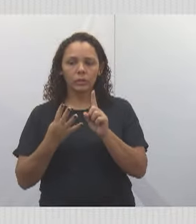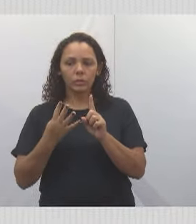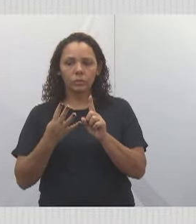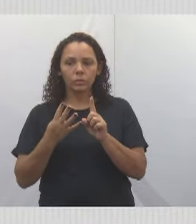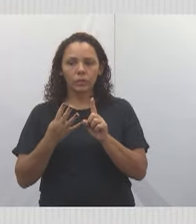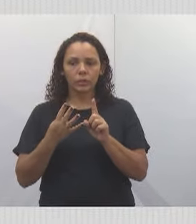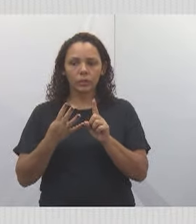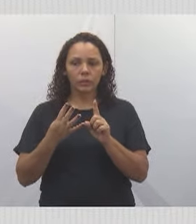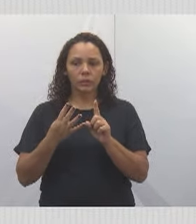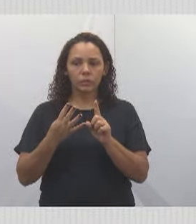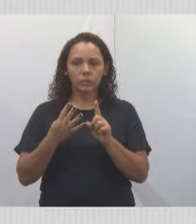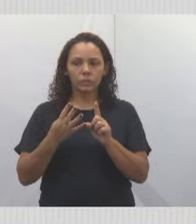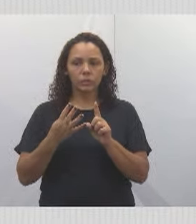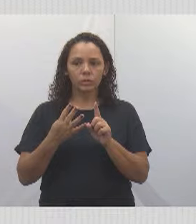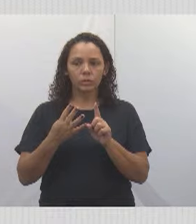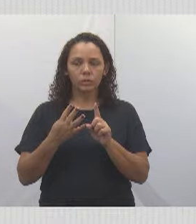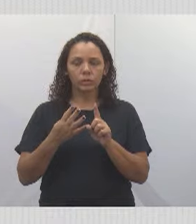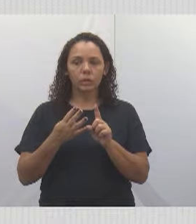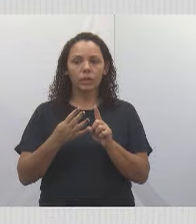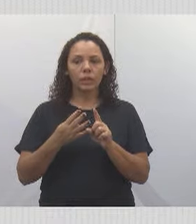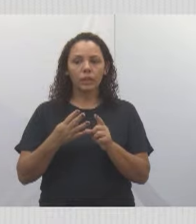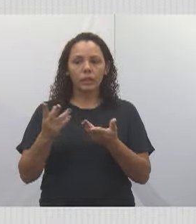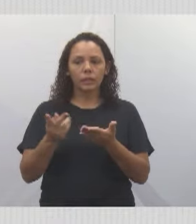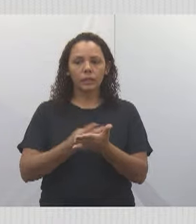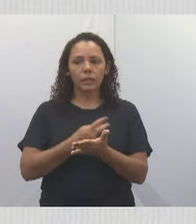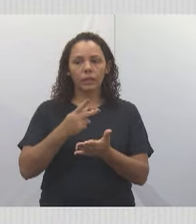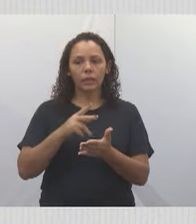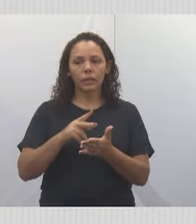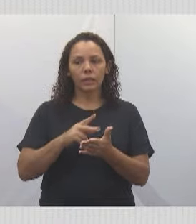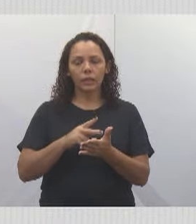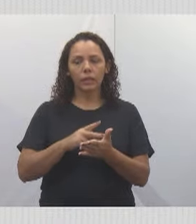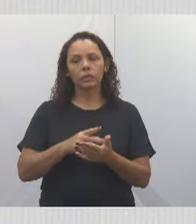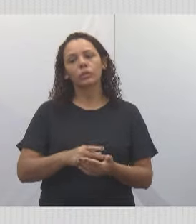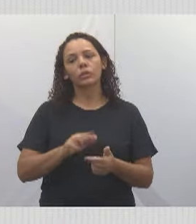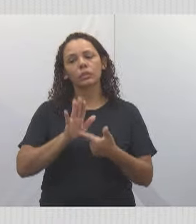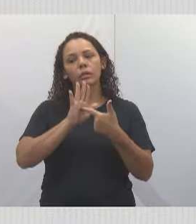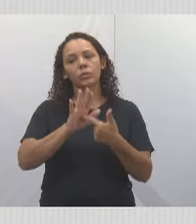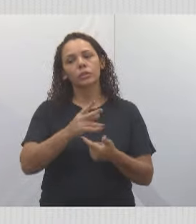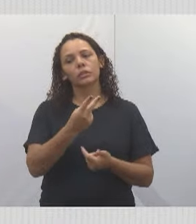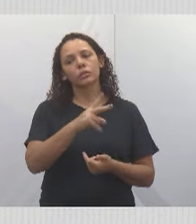ali escrito 24, nesse slide que está sendo apresentado. Temos um erro aí de...